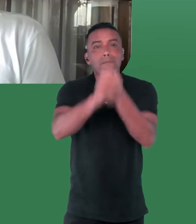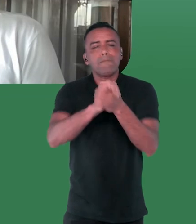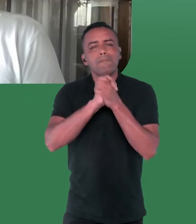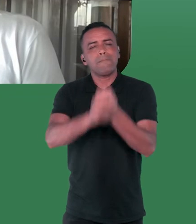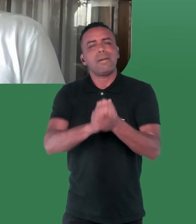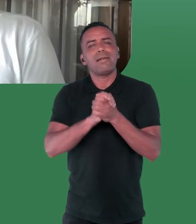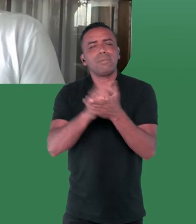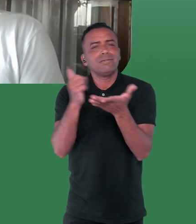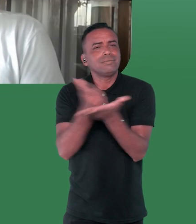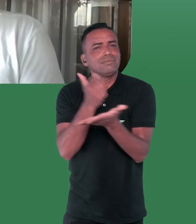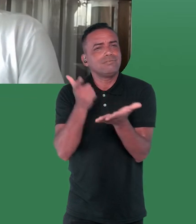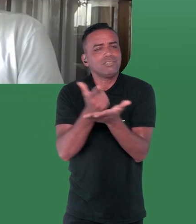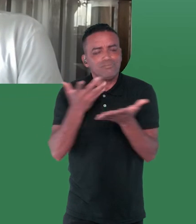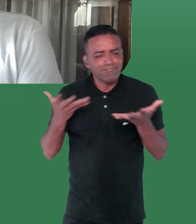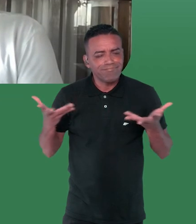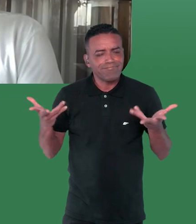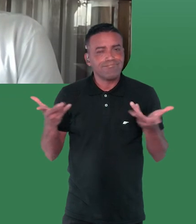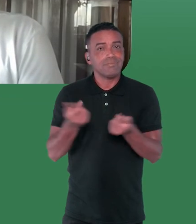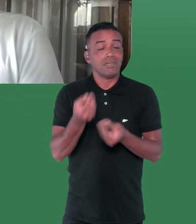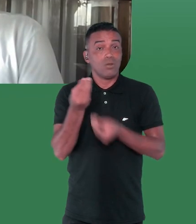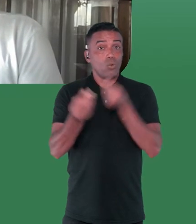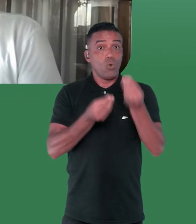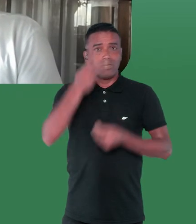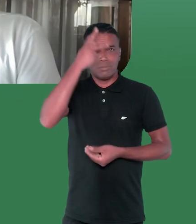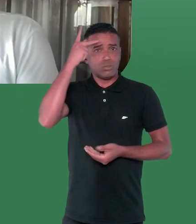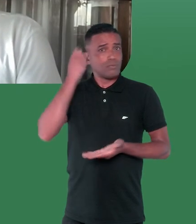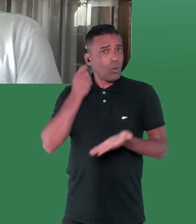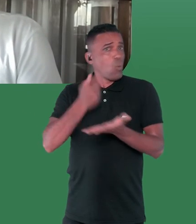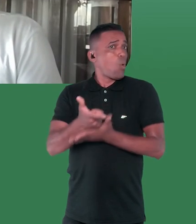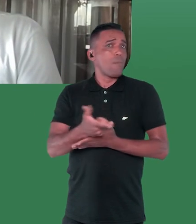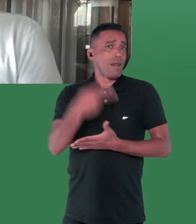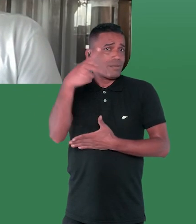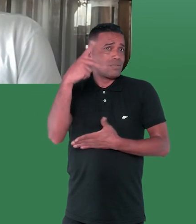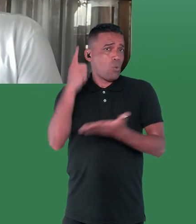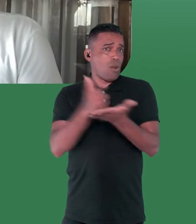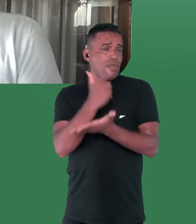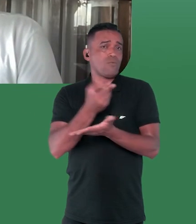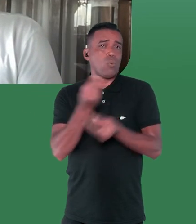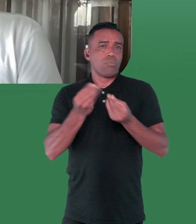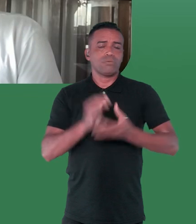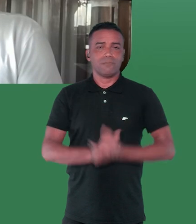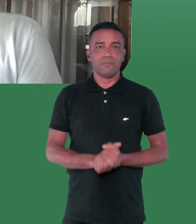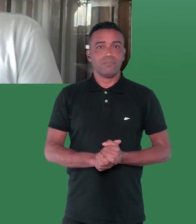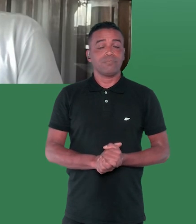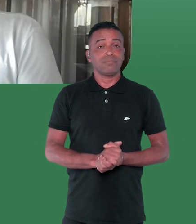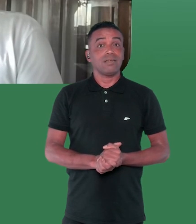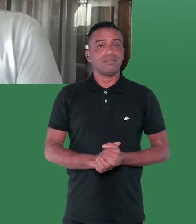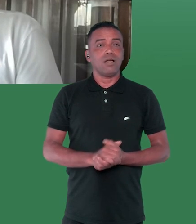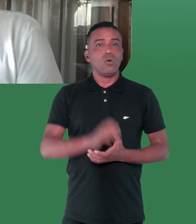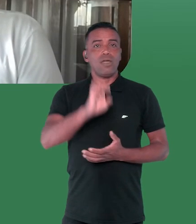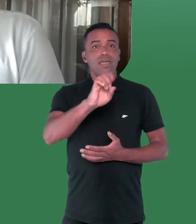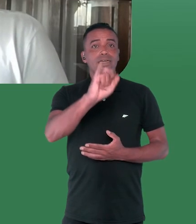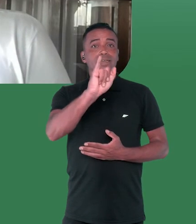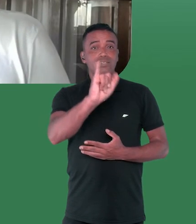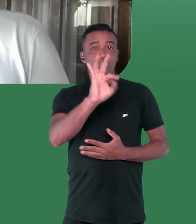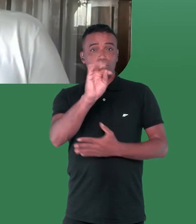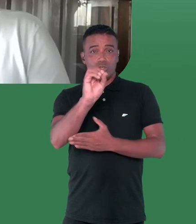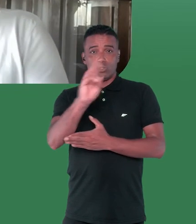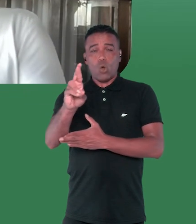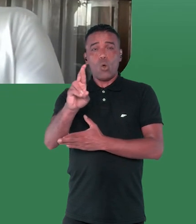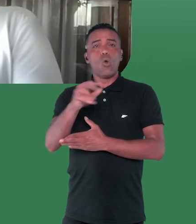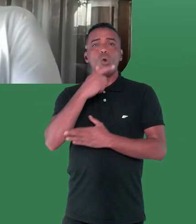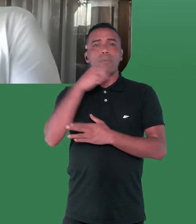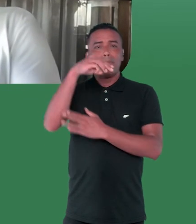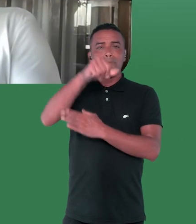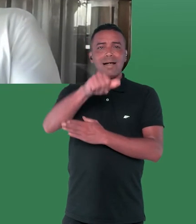livro. Parabéns pelo livro. Como que as pessoas podem adquirir o livro, Eduardo?